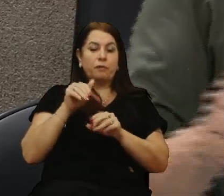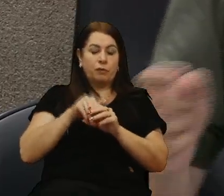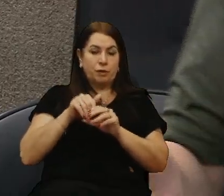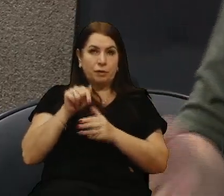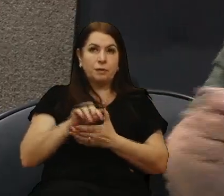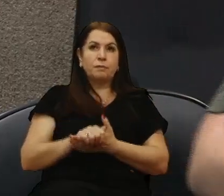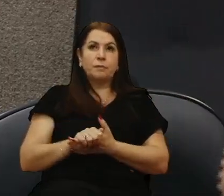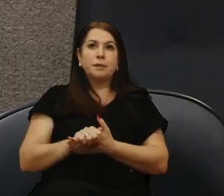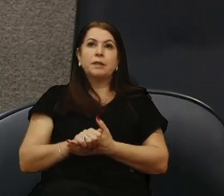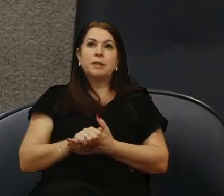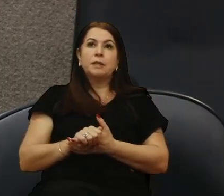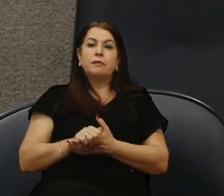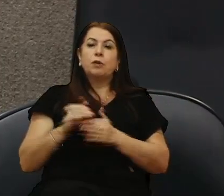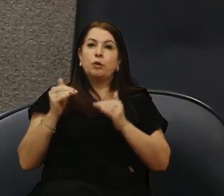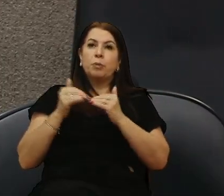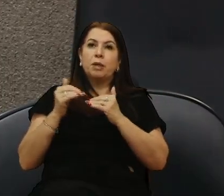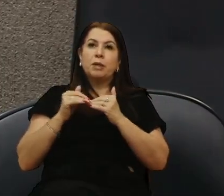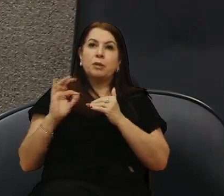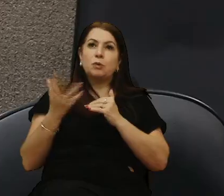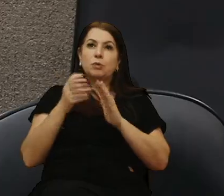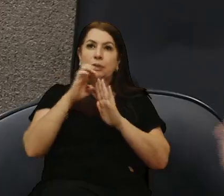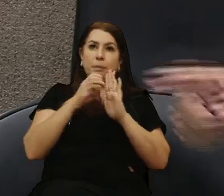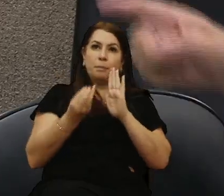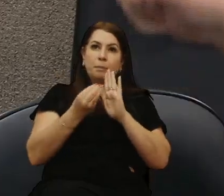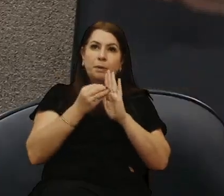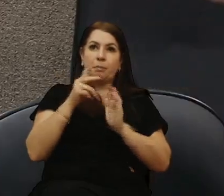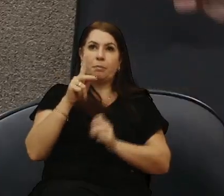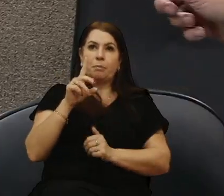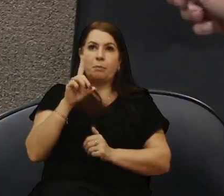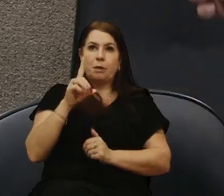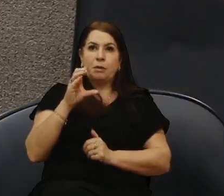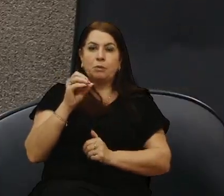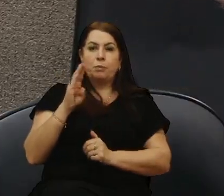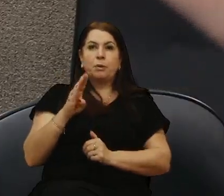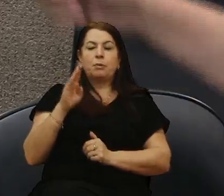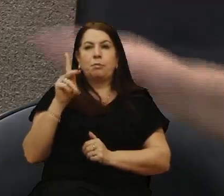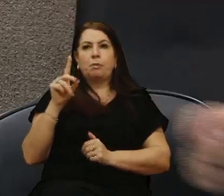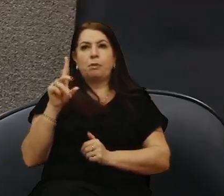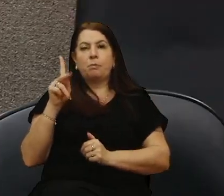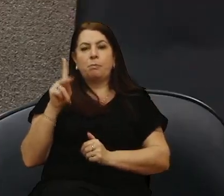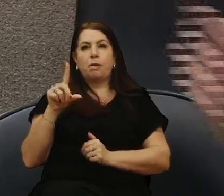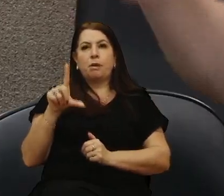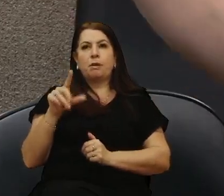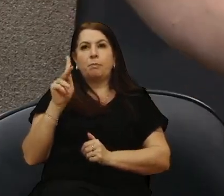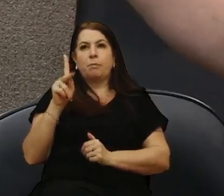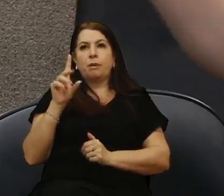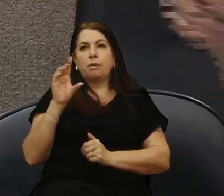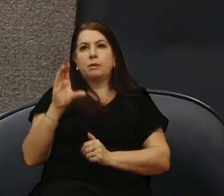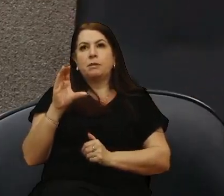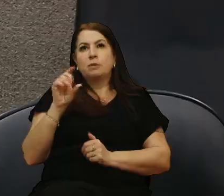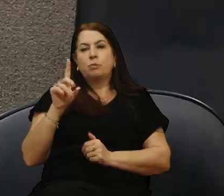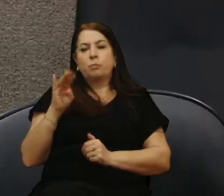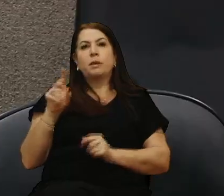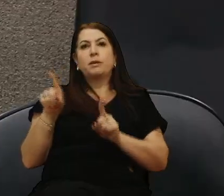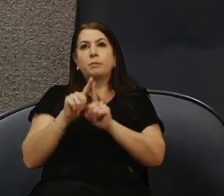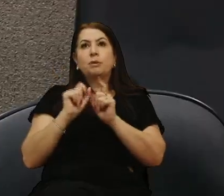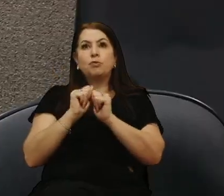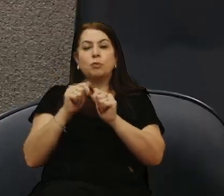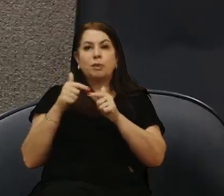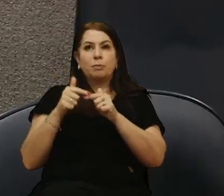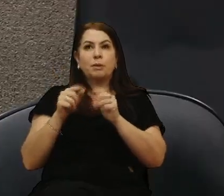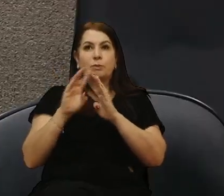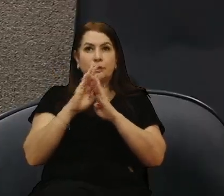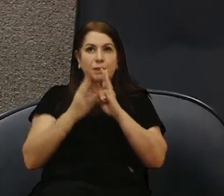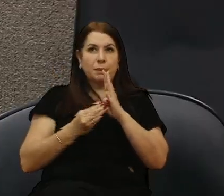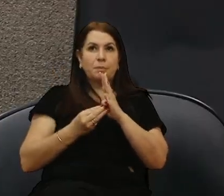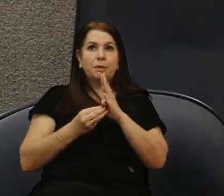aqui, e é isso que foi alinhado com todas as emendas do PCdoB, do PL e do PSDB, junto com o trabalho que foi feito junto aqui com o SAMAI